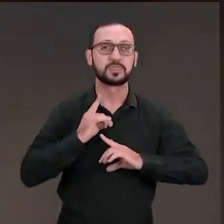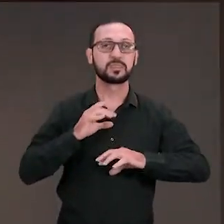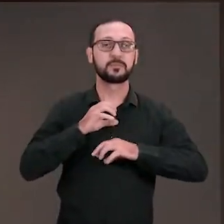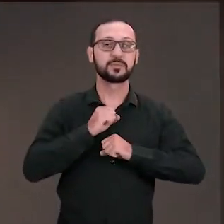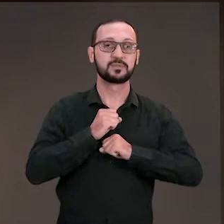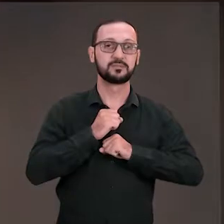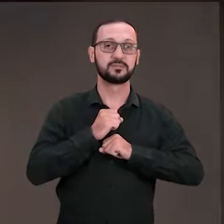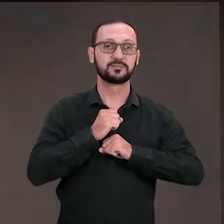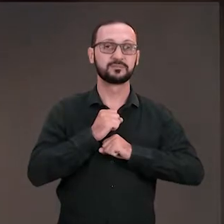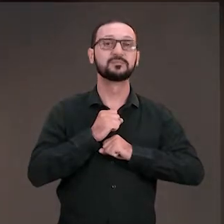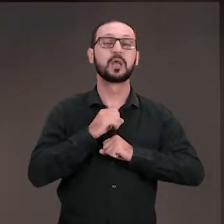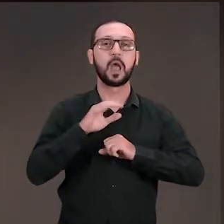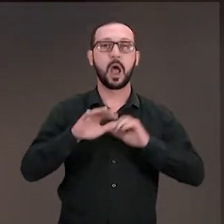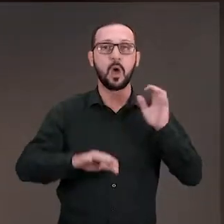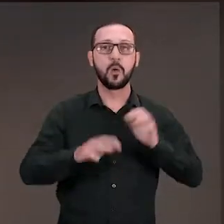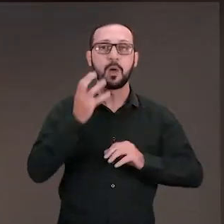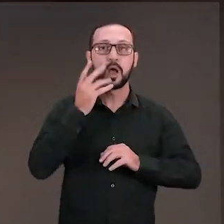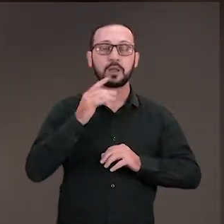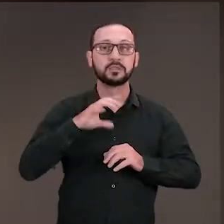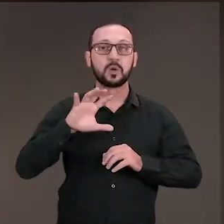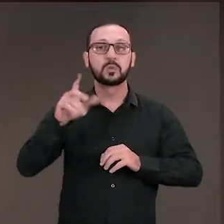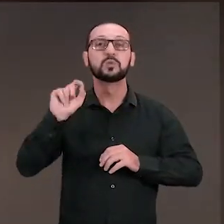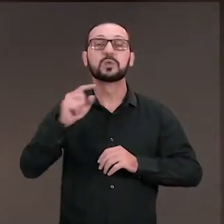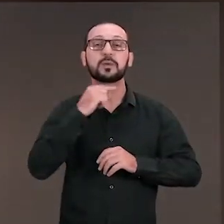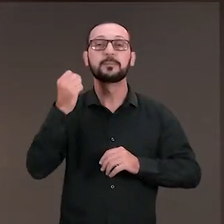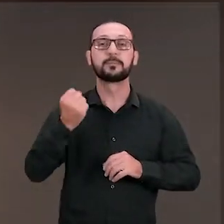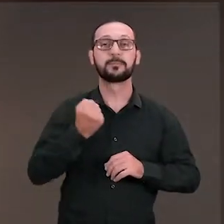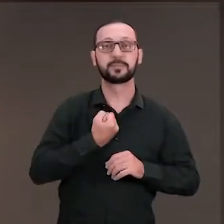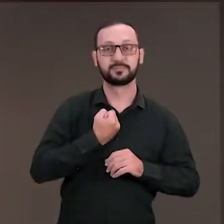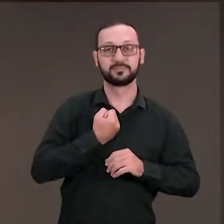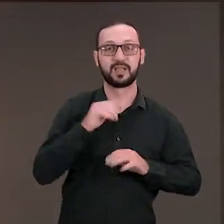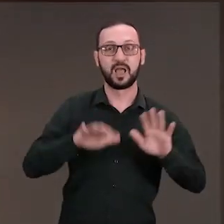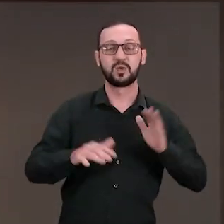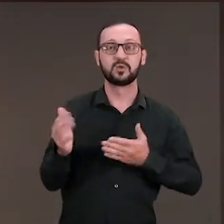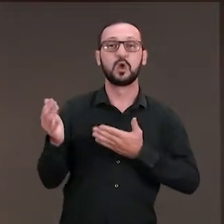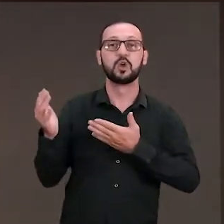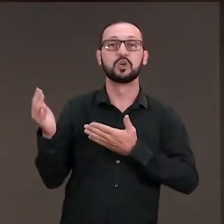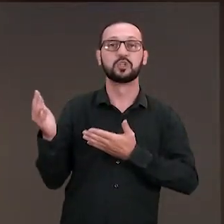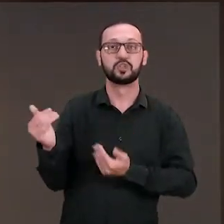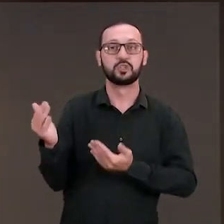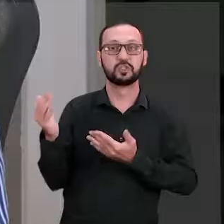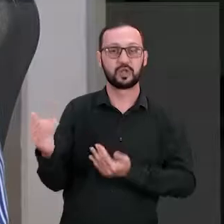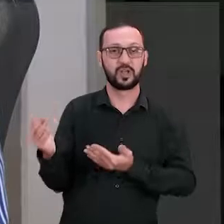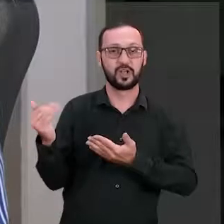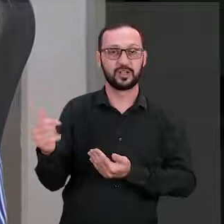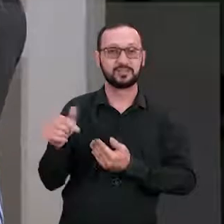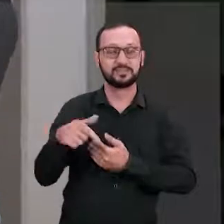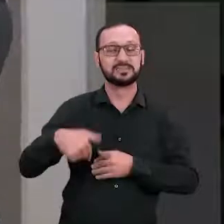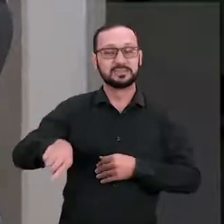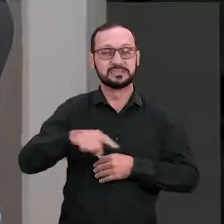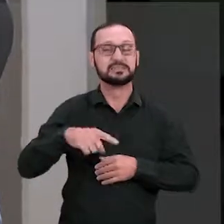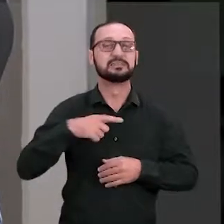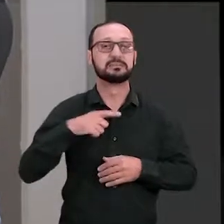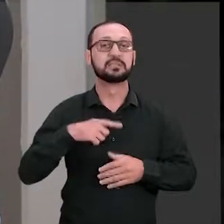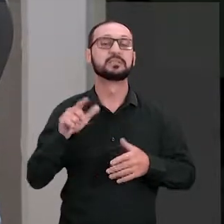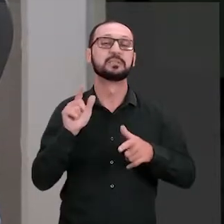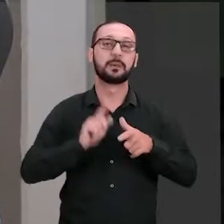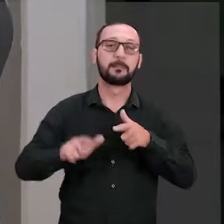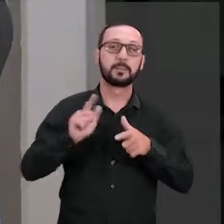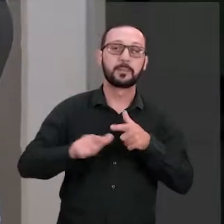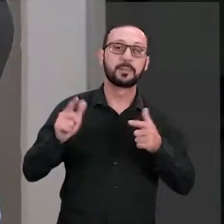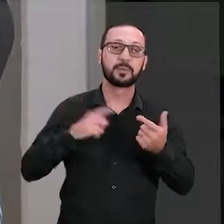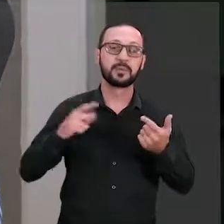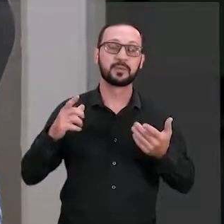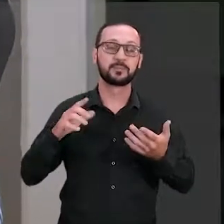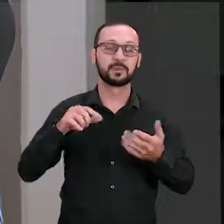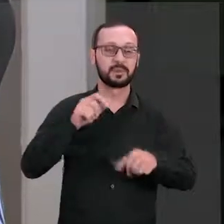depressivas e até cometem suicídio nessa idade. Os adolescentes nessa fase também passam por